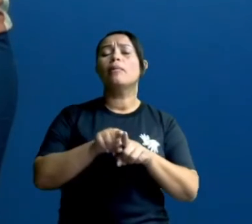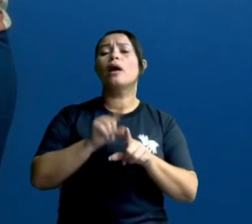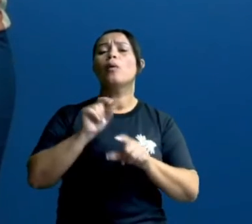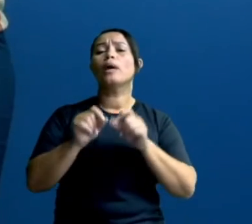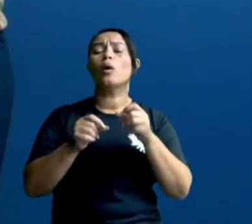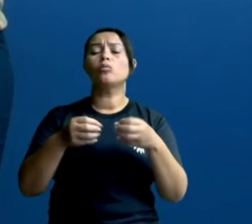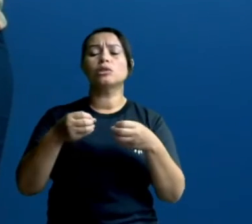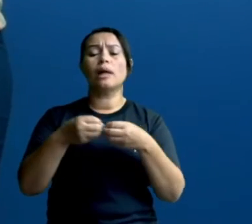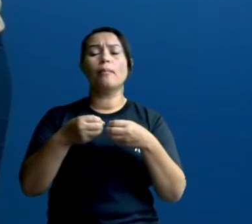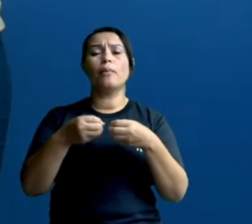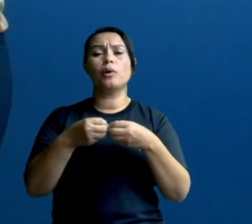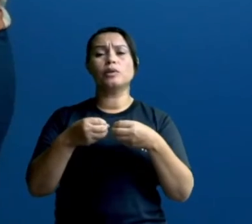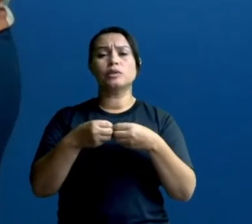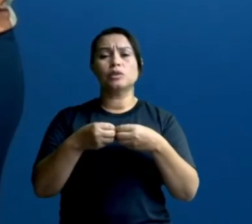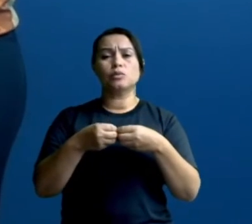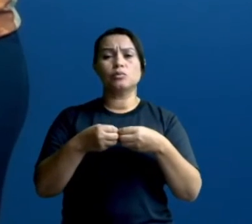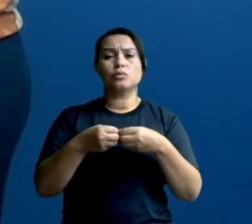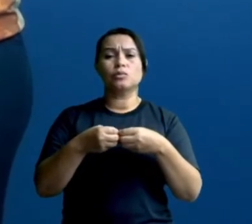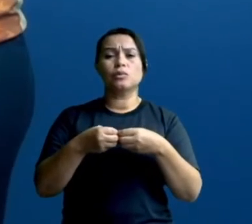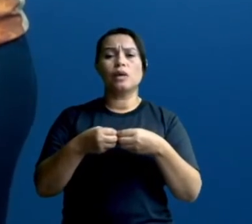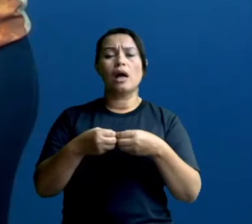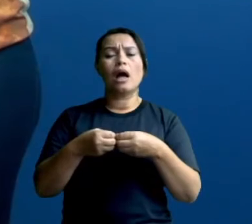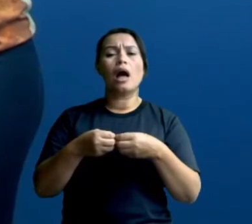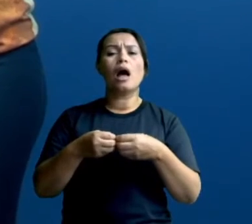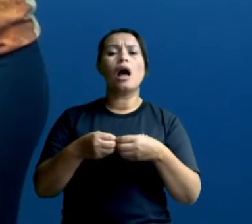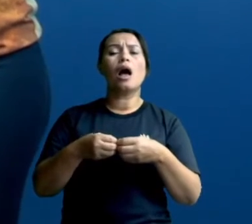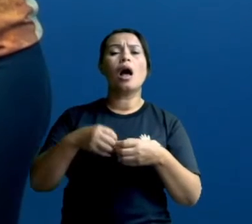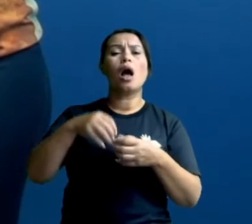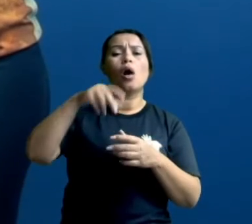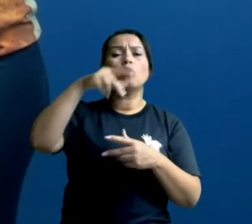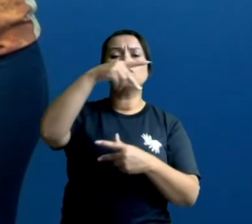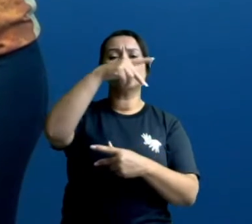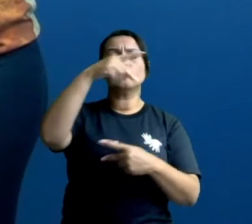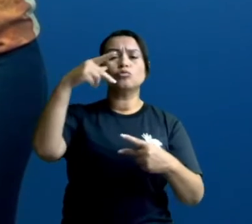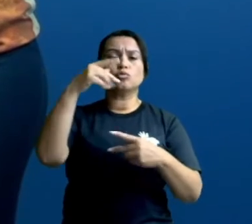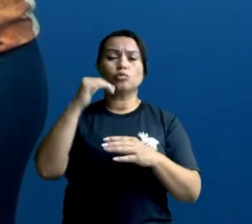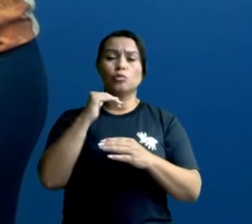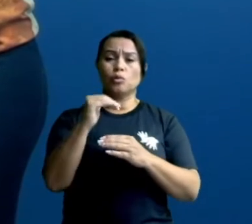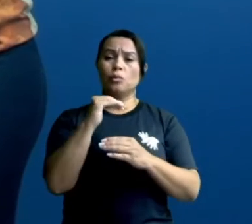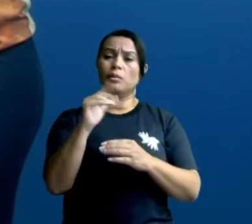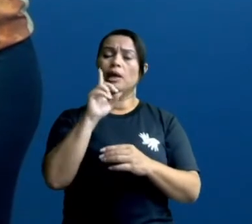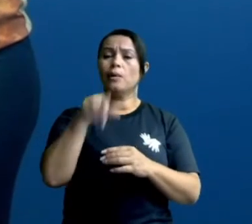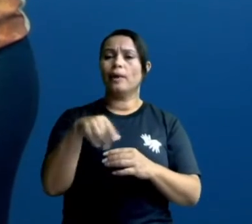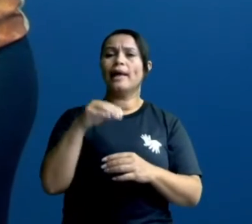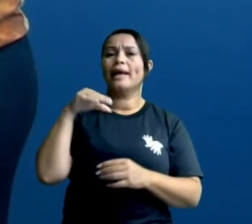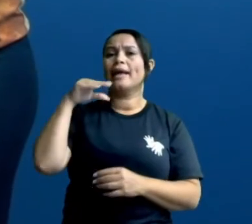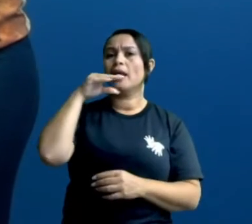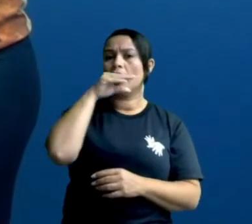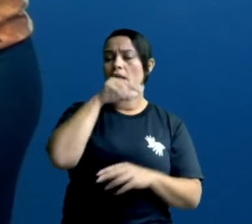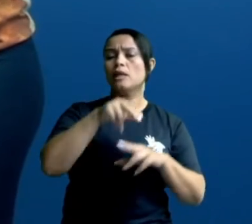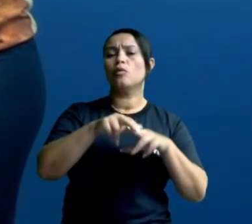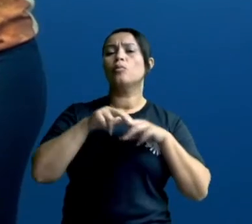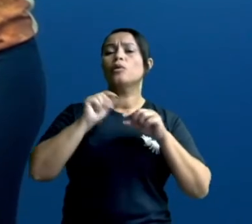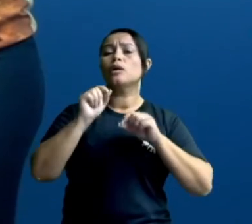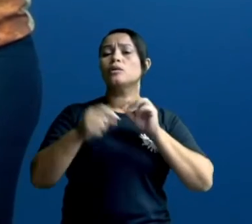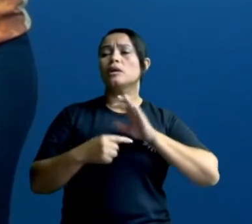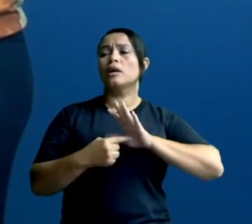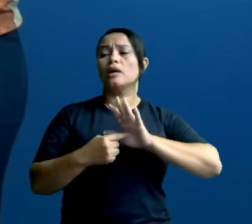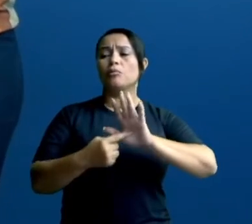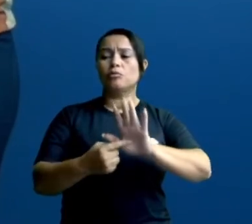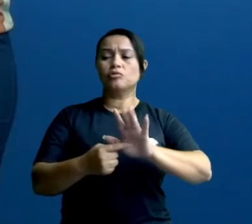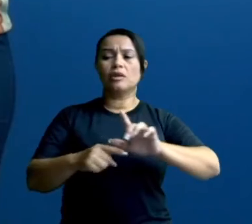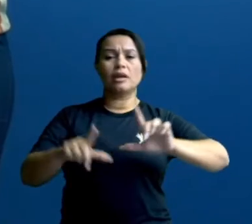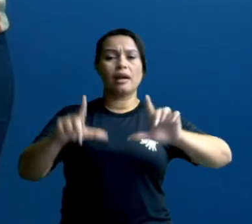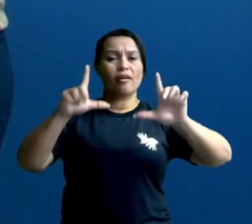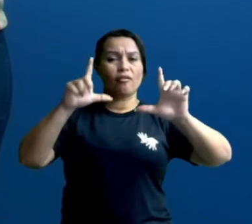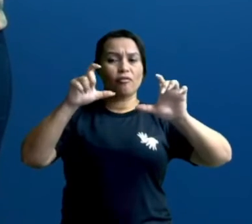aí como está a próxima usar os trópicos a temperatura é alta faz calor é um clima quente por isso que eu trouxe aí a